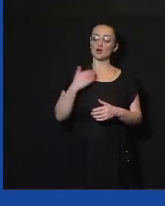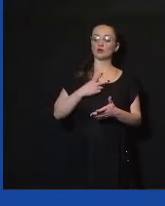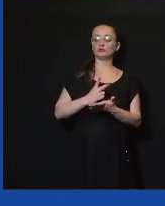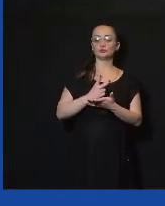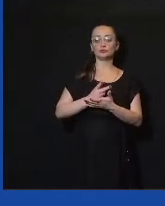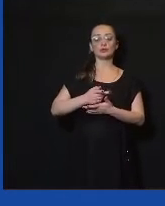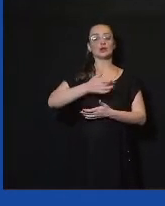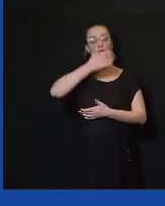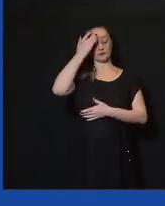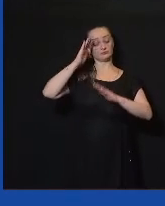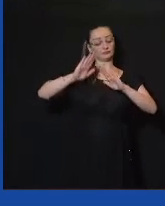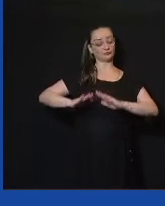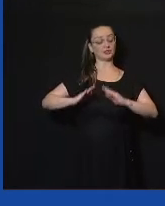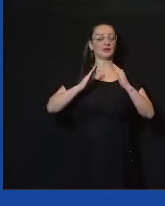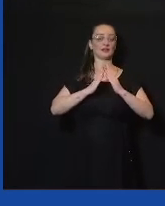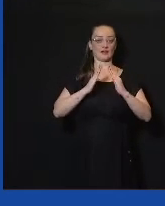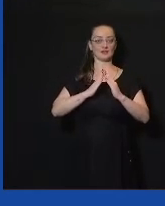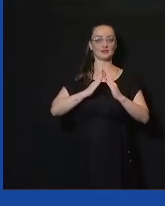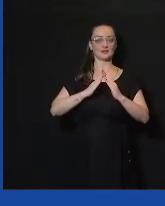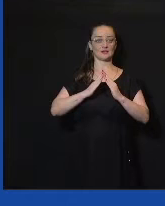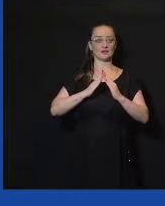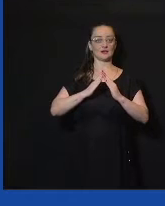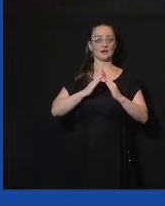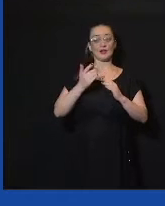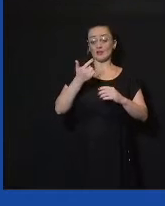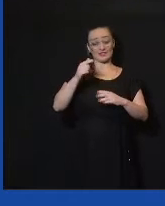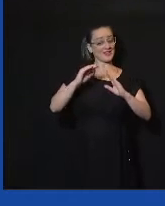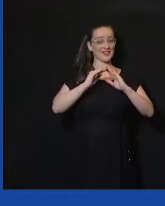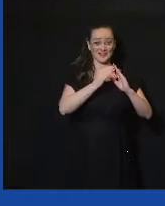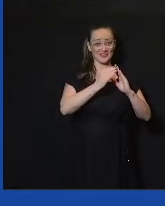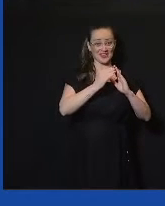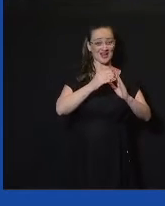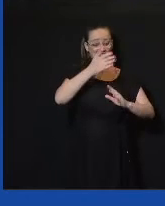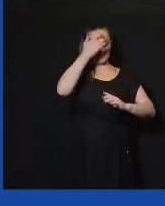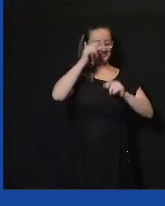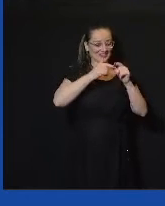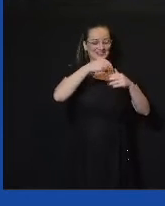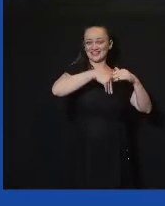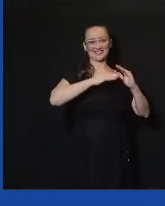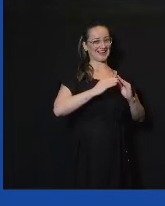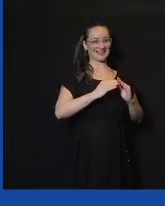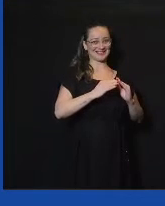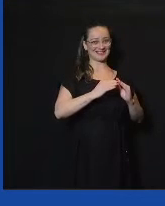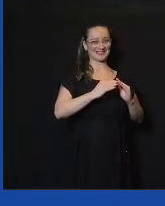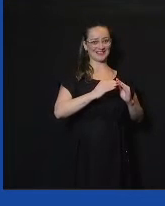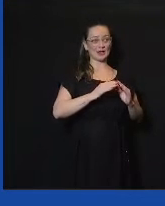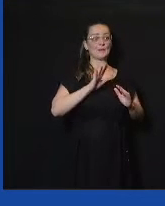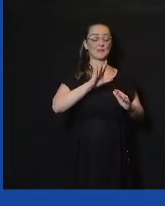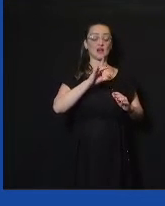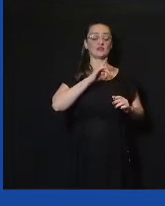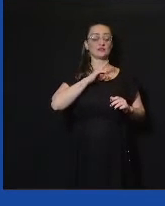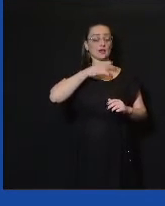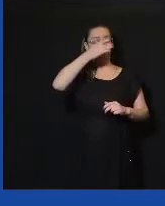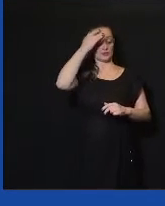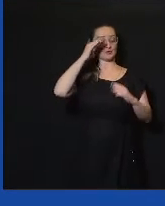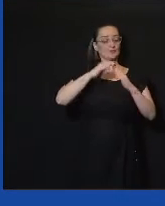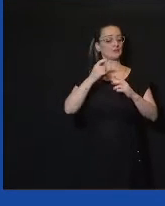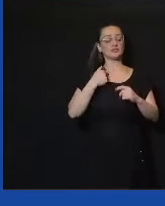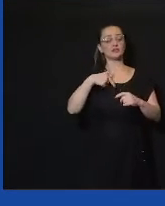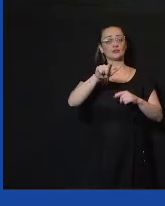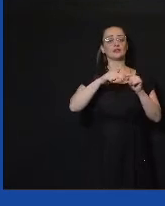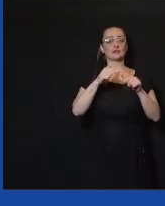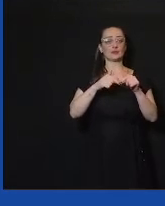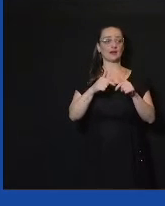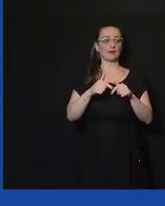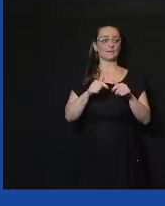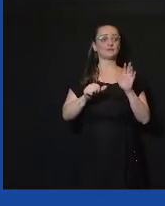em casa. Não existe o home office na favela totalmente, né? Mas você tem aquele morador e que ele tem que sair para trabalhar. Um dos